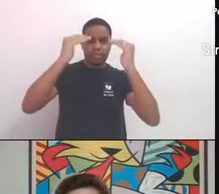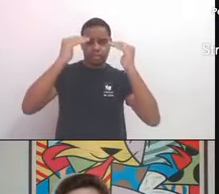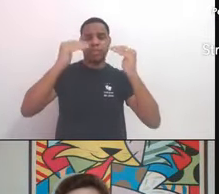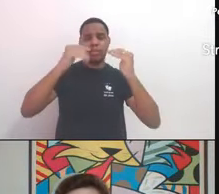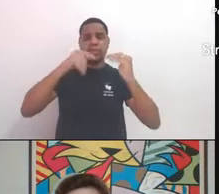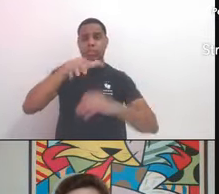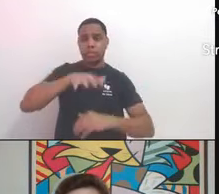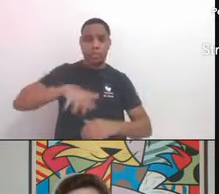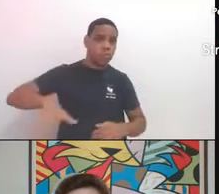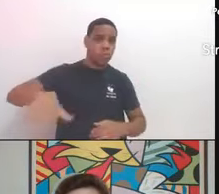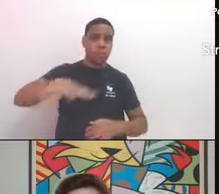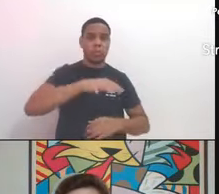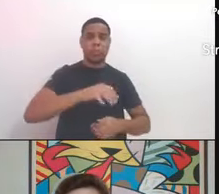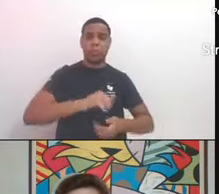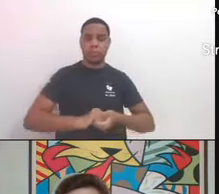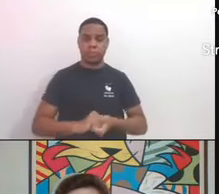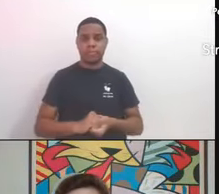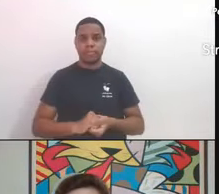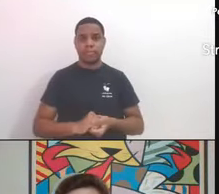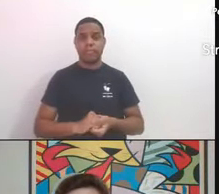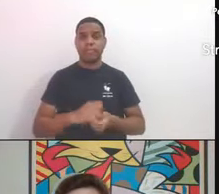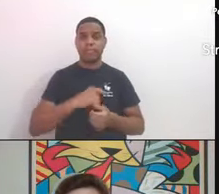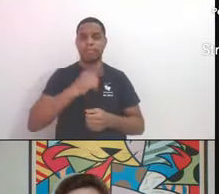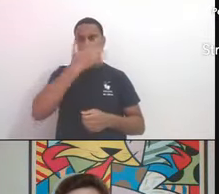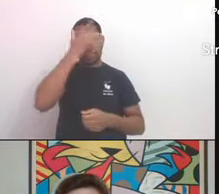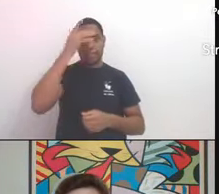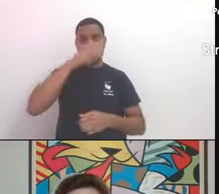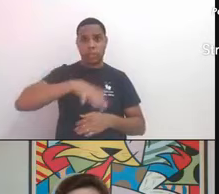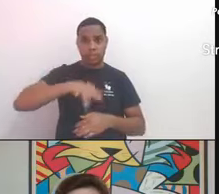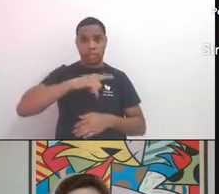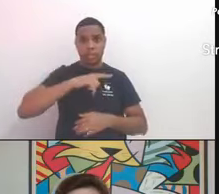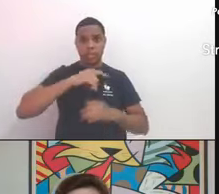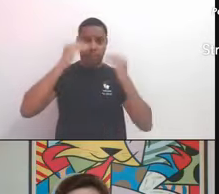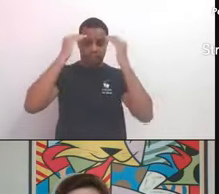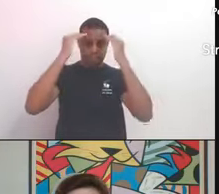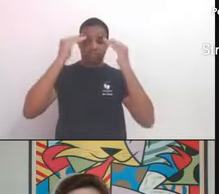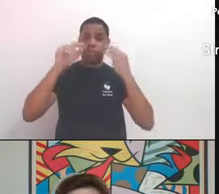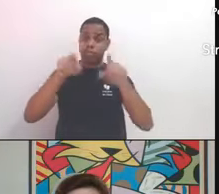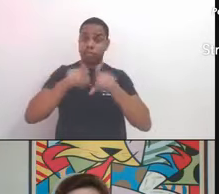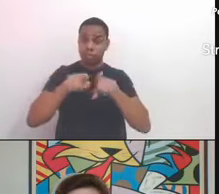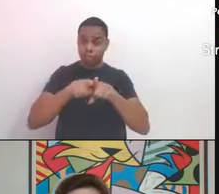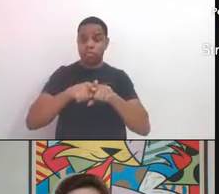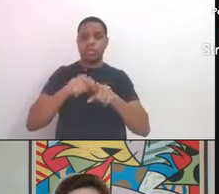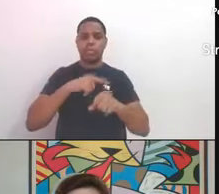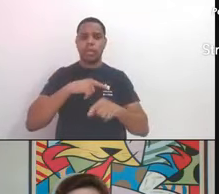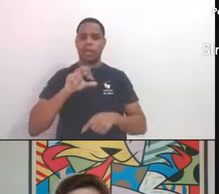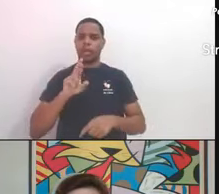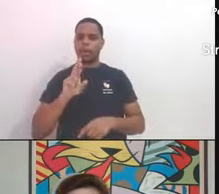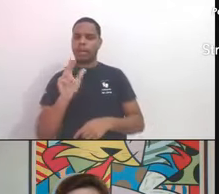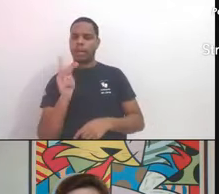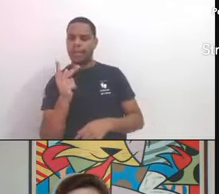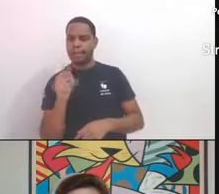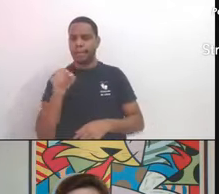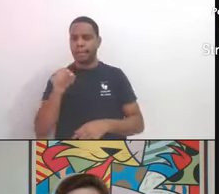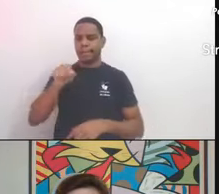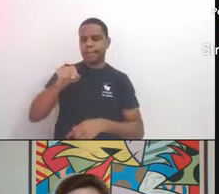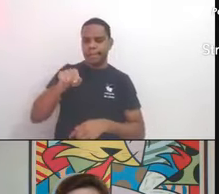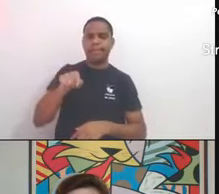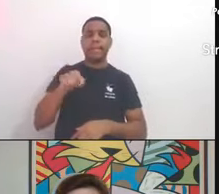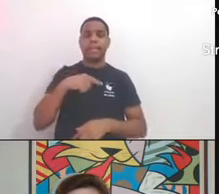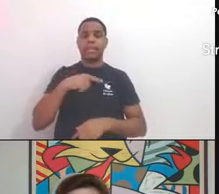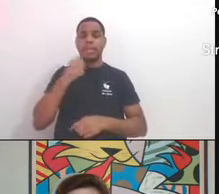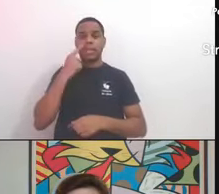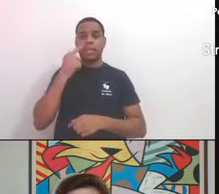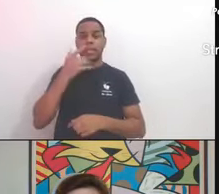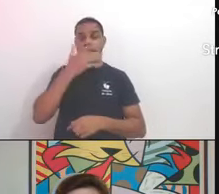pela sua clientela. Né? Isso se estende aos recursos humanos, ao tratamento aos